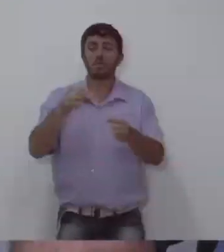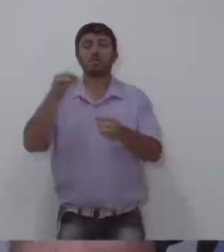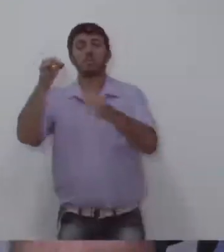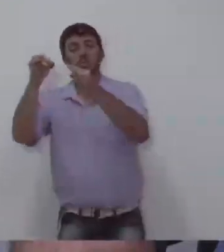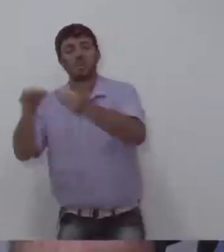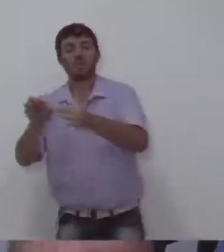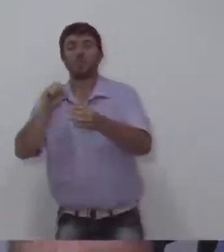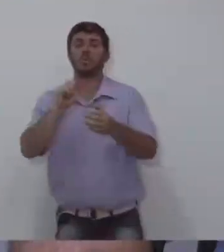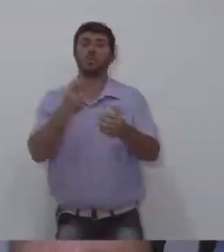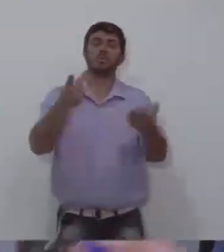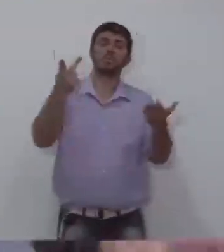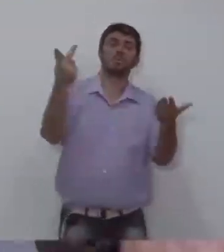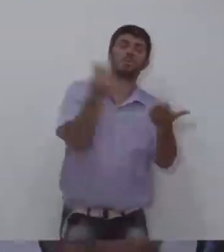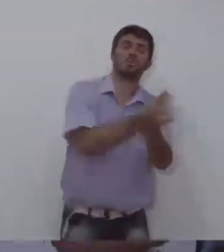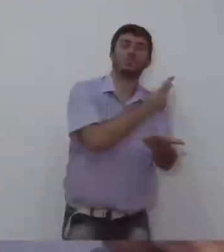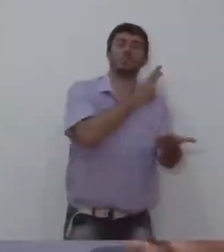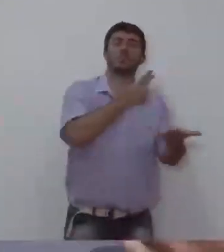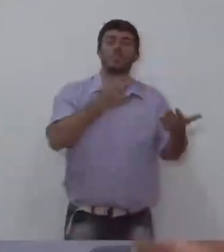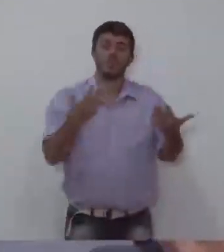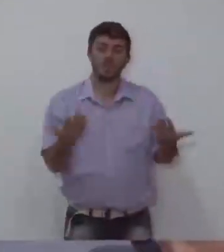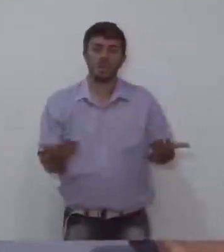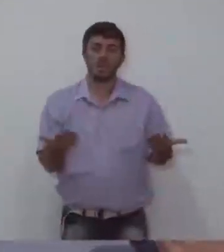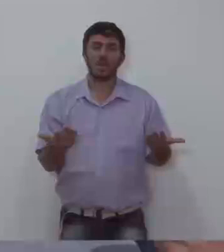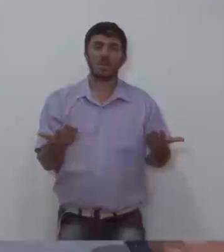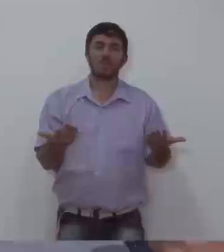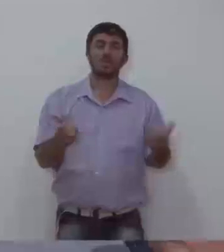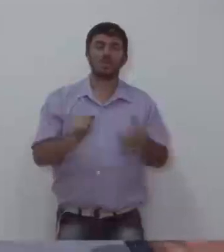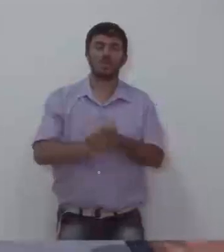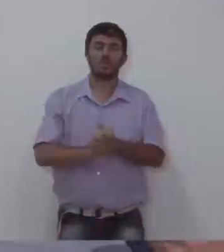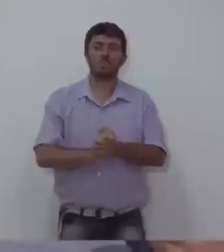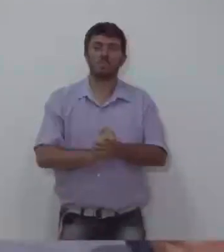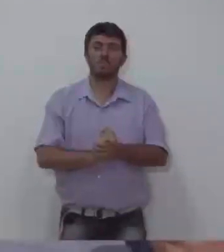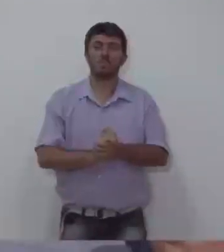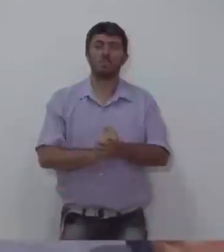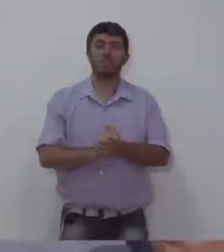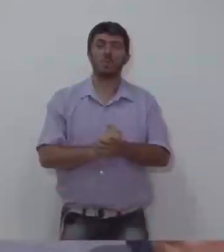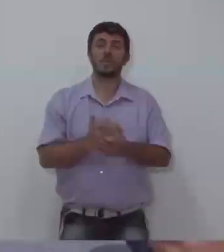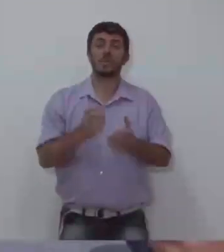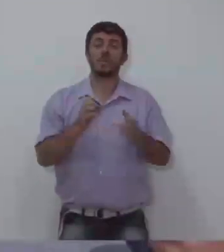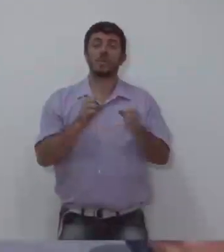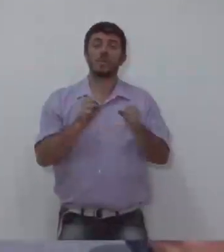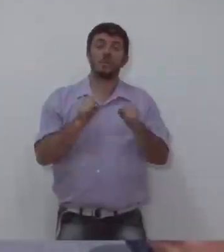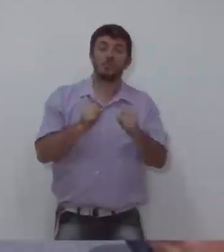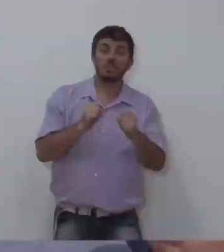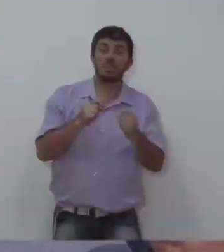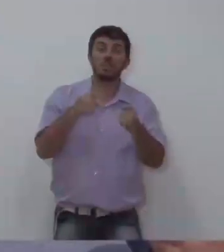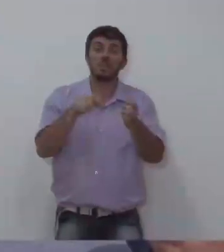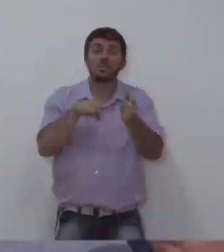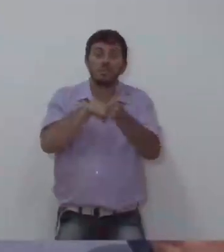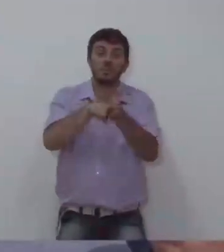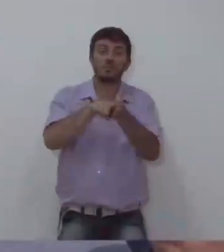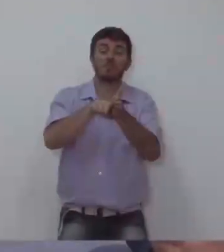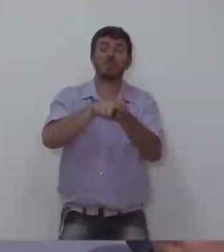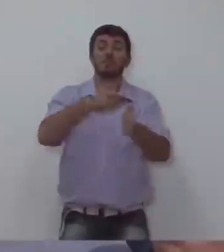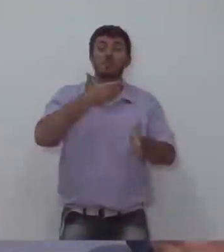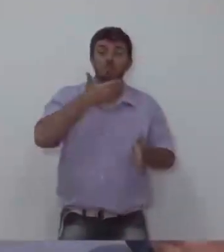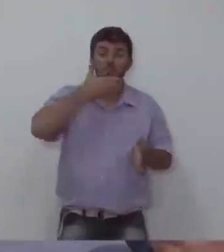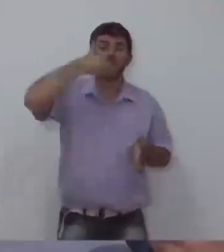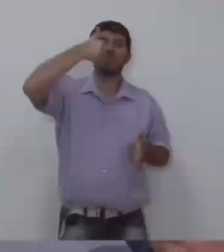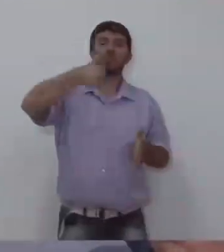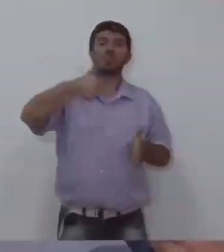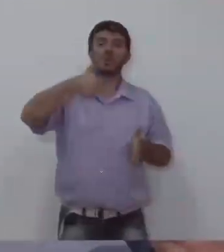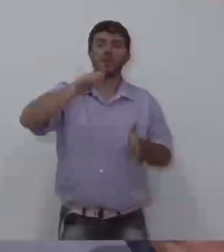ou, talvez não seja a palavra equivocado, mas precoce. Por isso que eu falo que